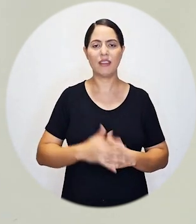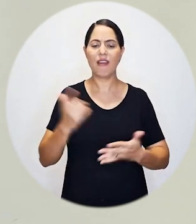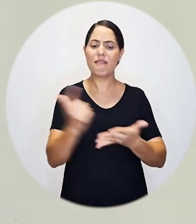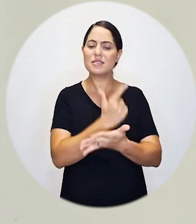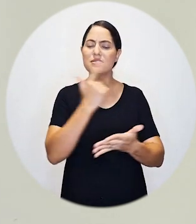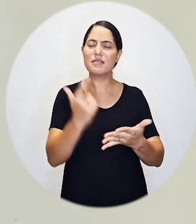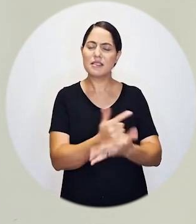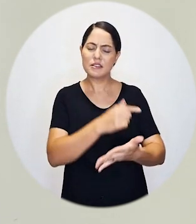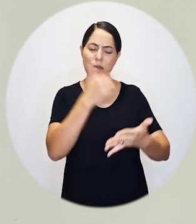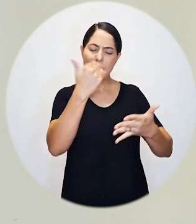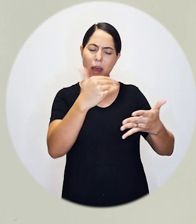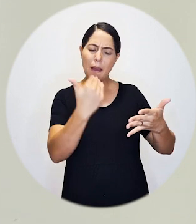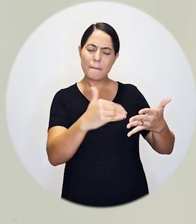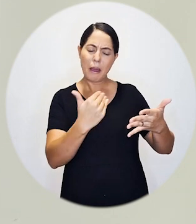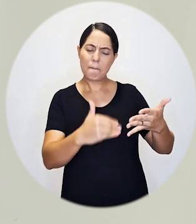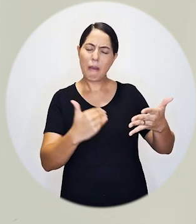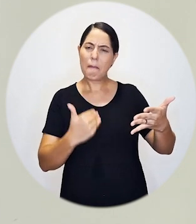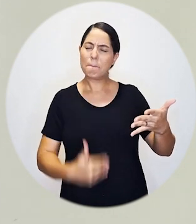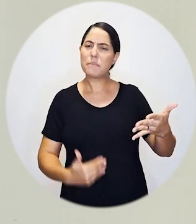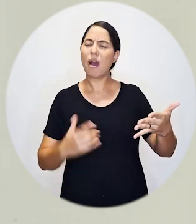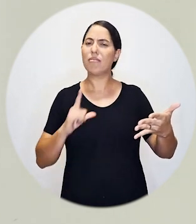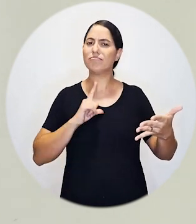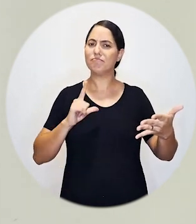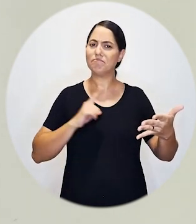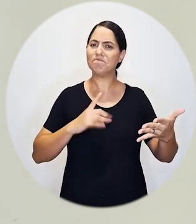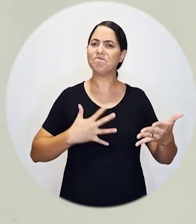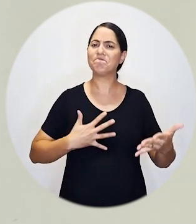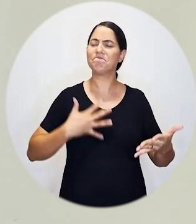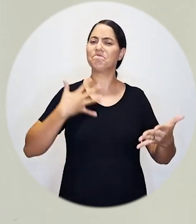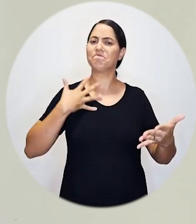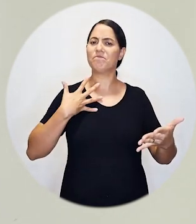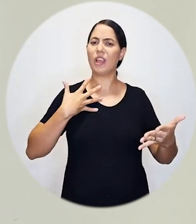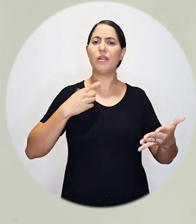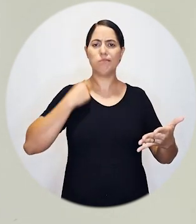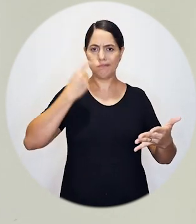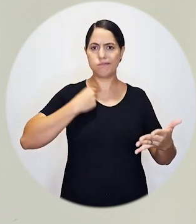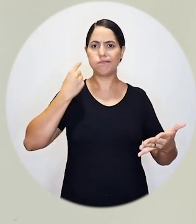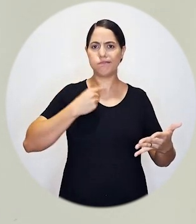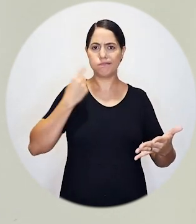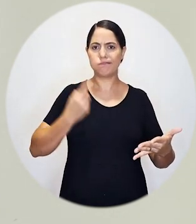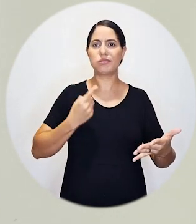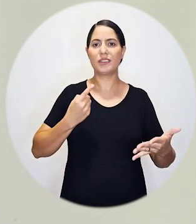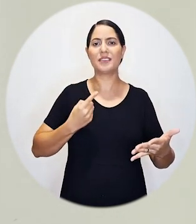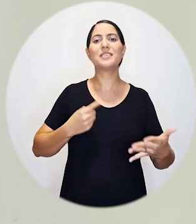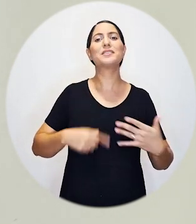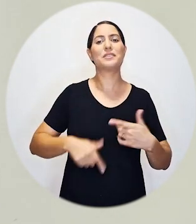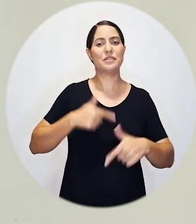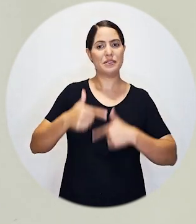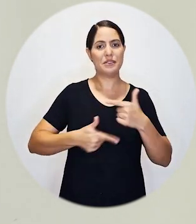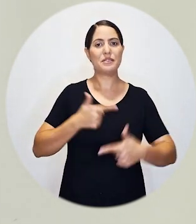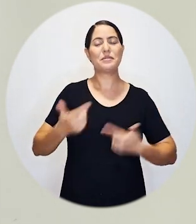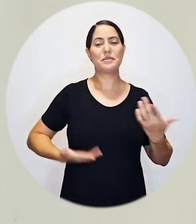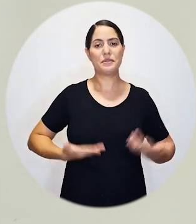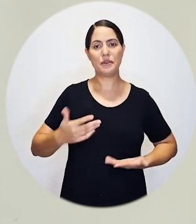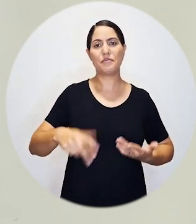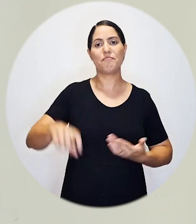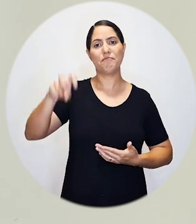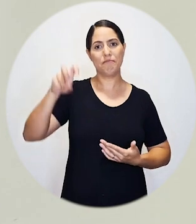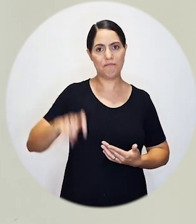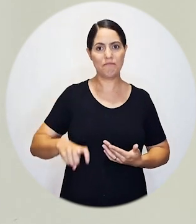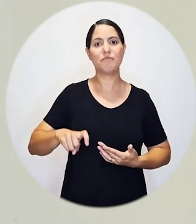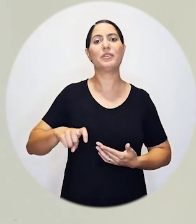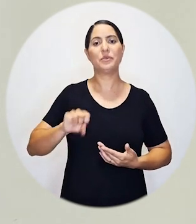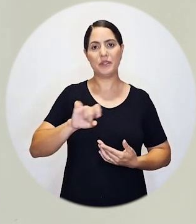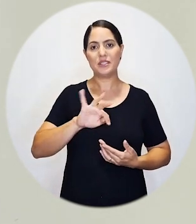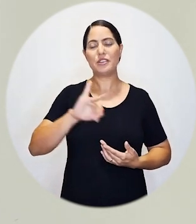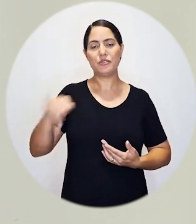cada página desta obra, portanto, Vossa Excelência honra a escolha da advocacia para a sua atuação no Tribunal da Cidadania e firma sua posição